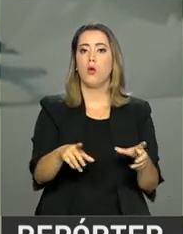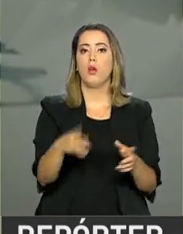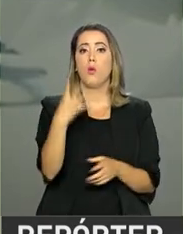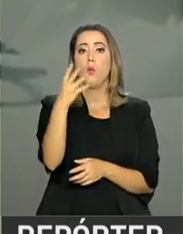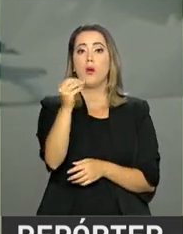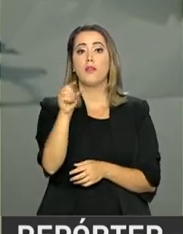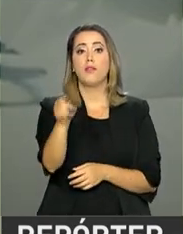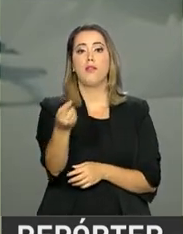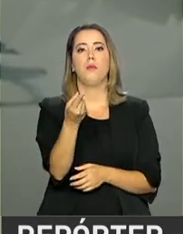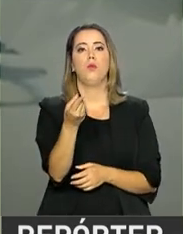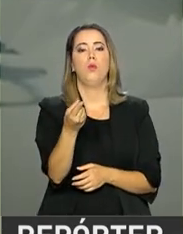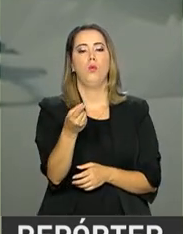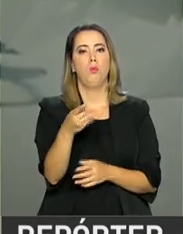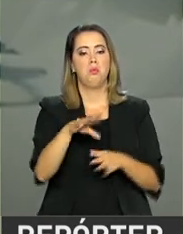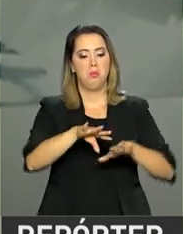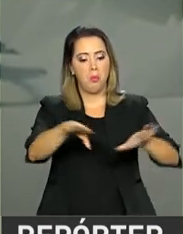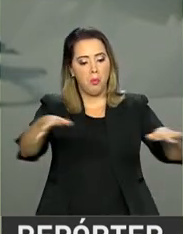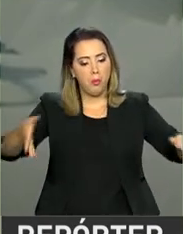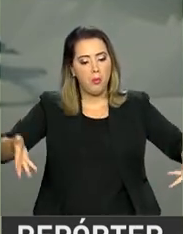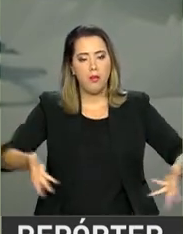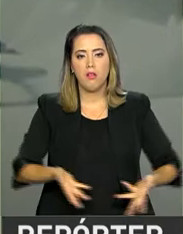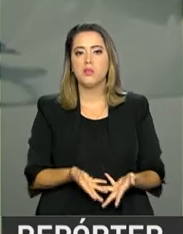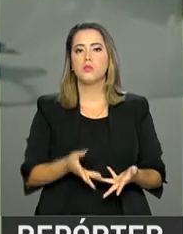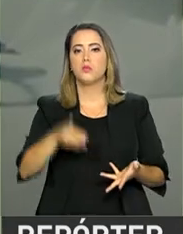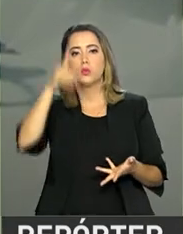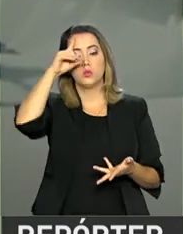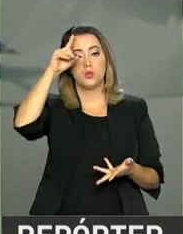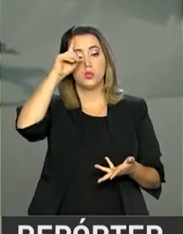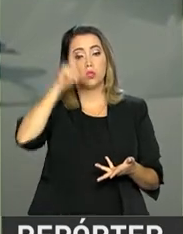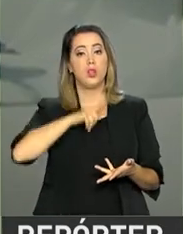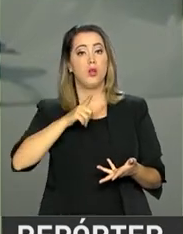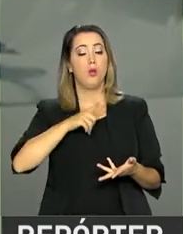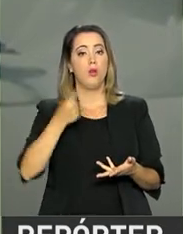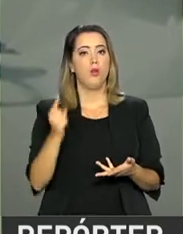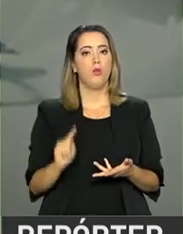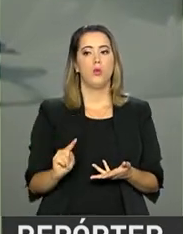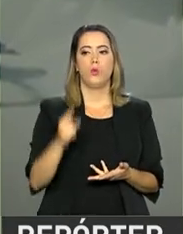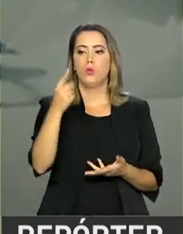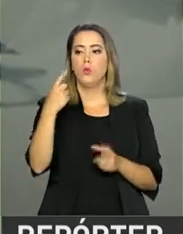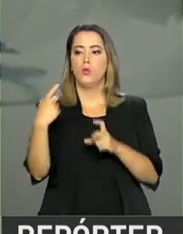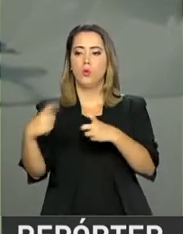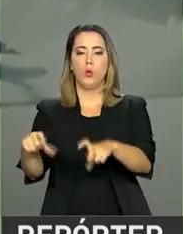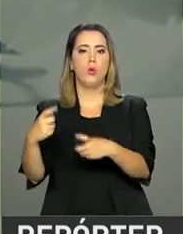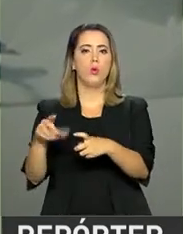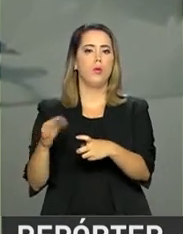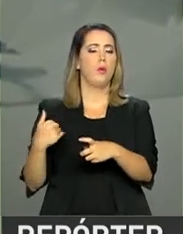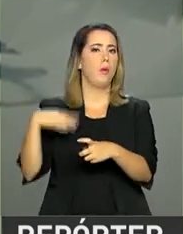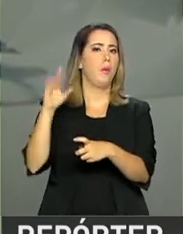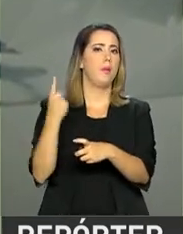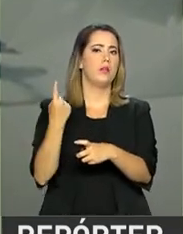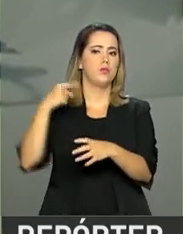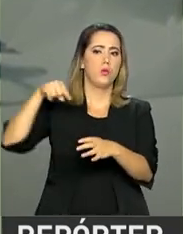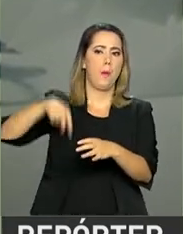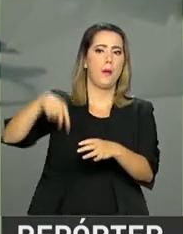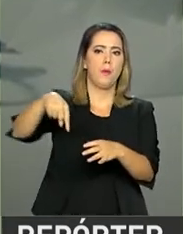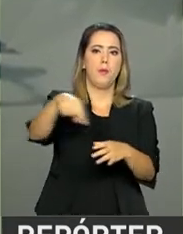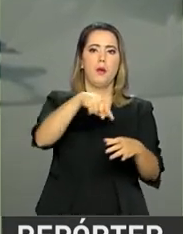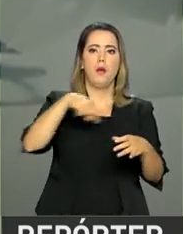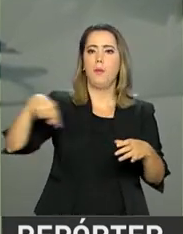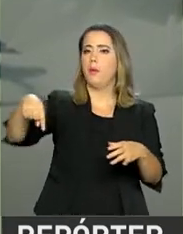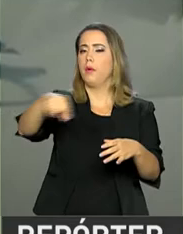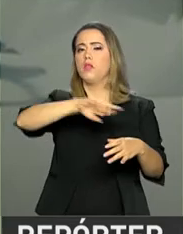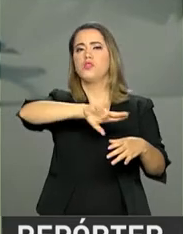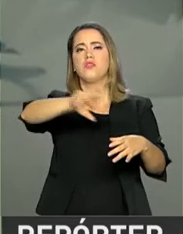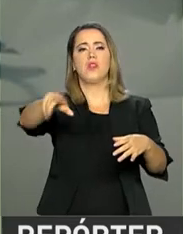por dia a campos especialmente campos terrestres que um único campo com mais de mil postos eles não produzem essa